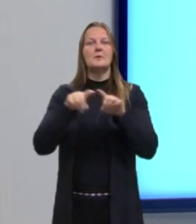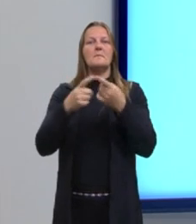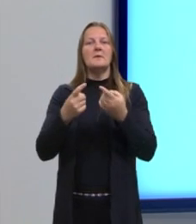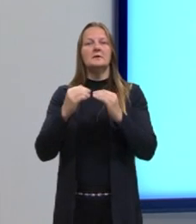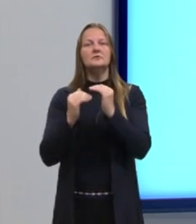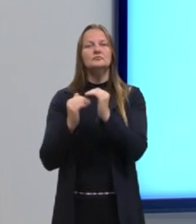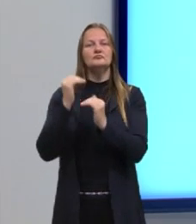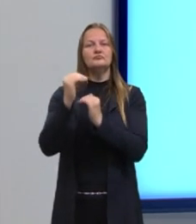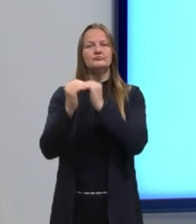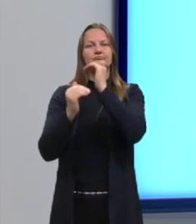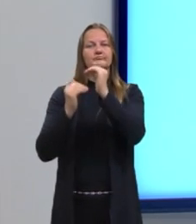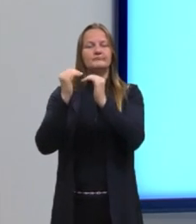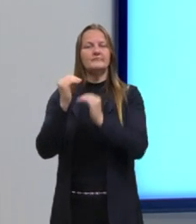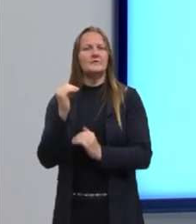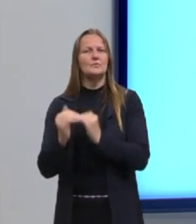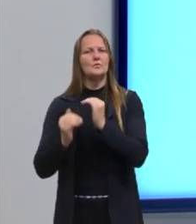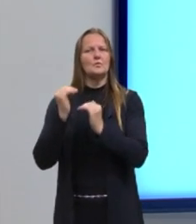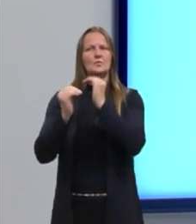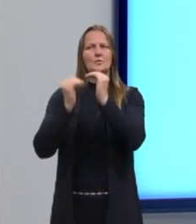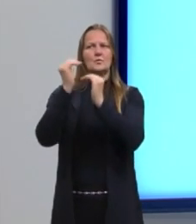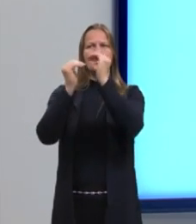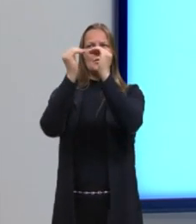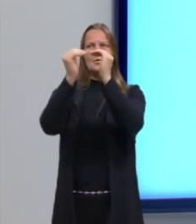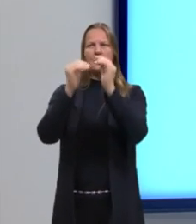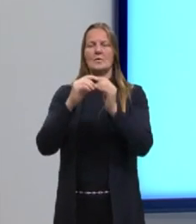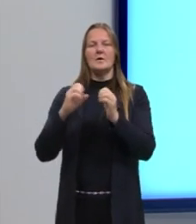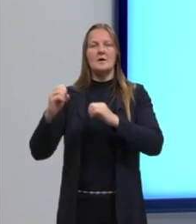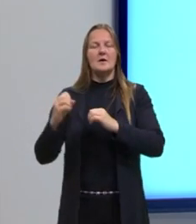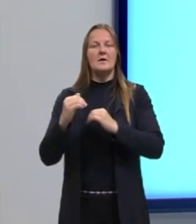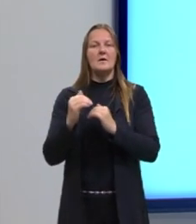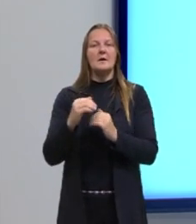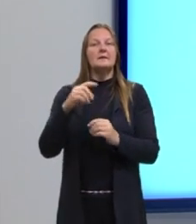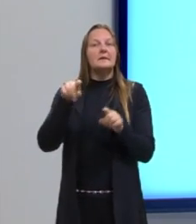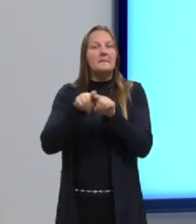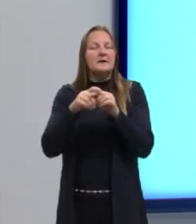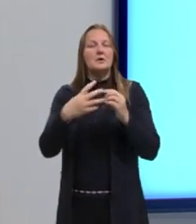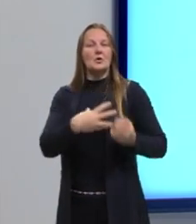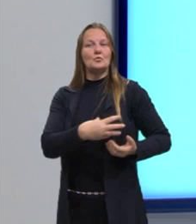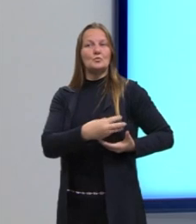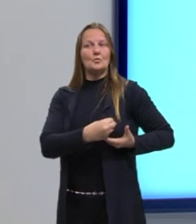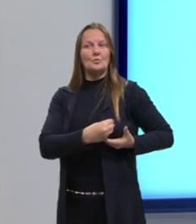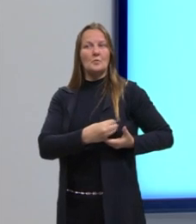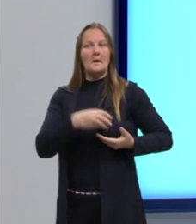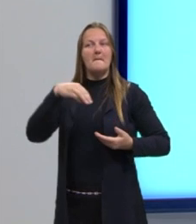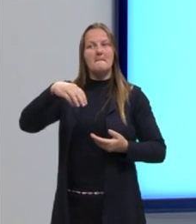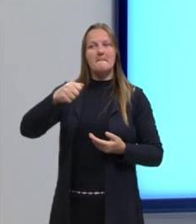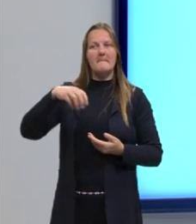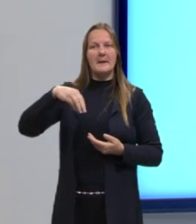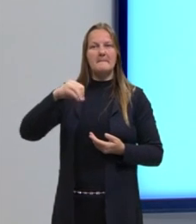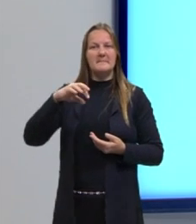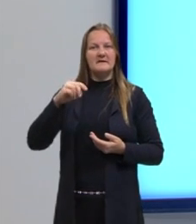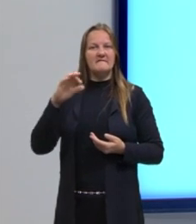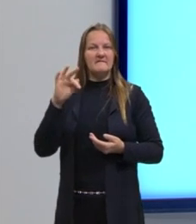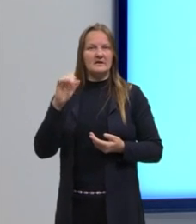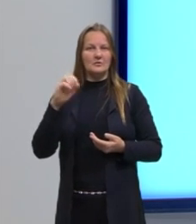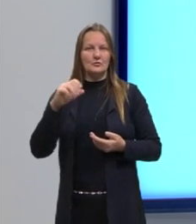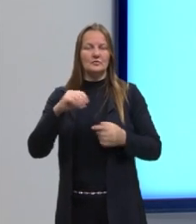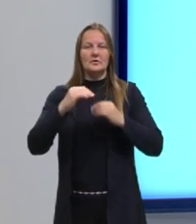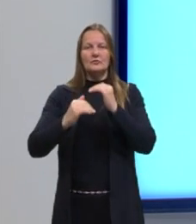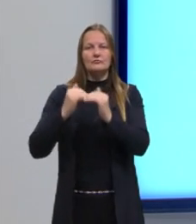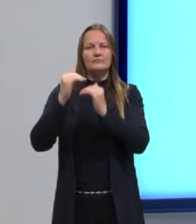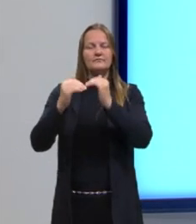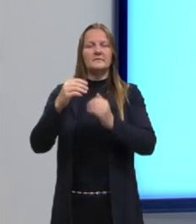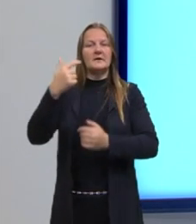já começar Já começamos a ter então a evolução dos mamíferos aqui então nos selozóico nós temos o período